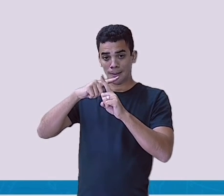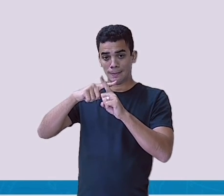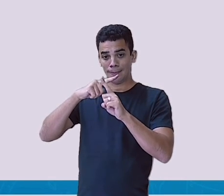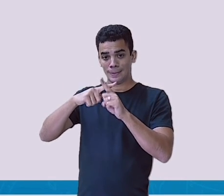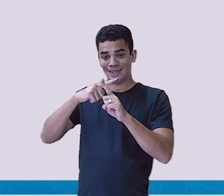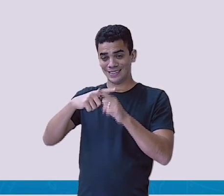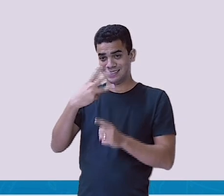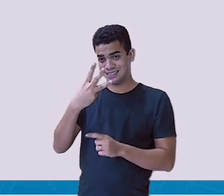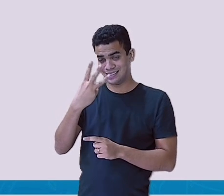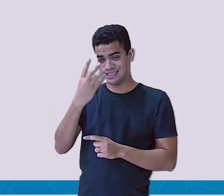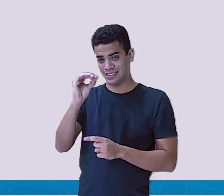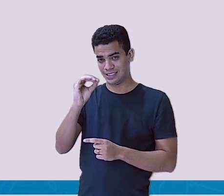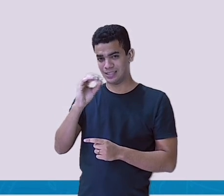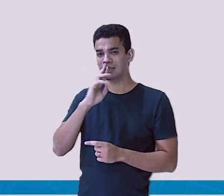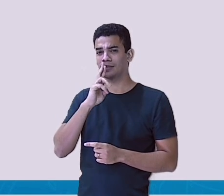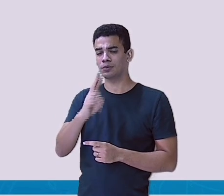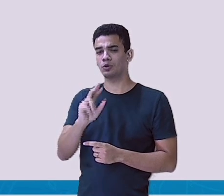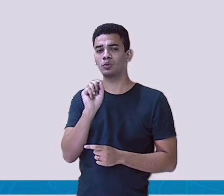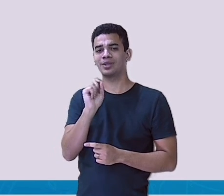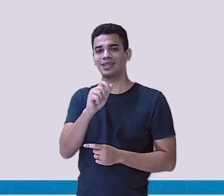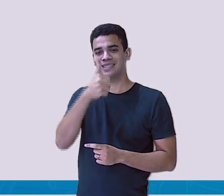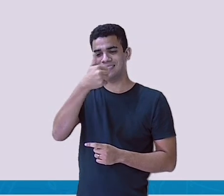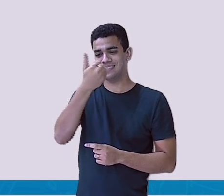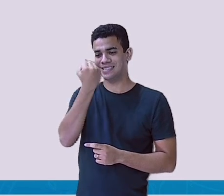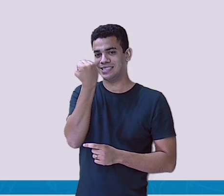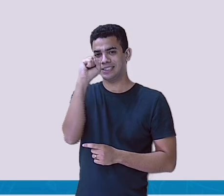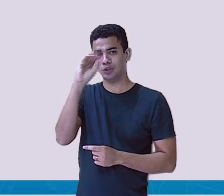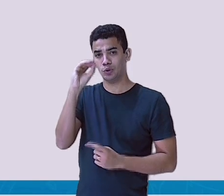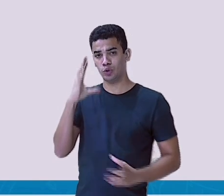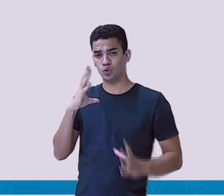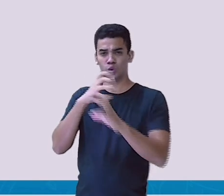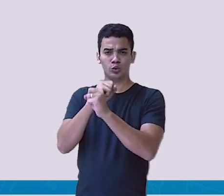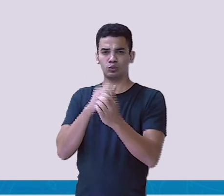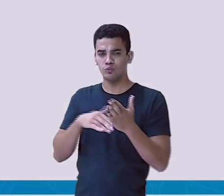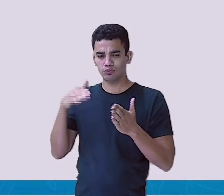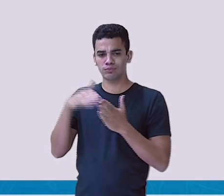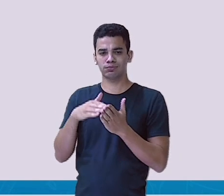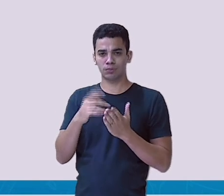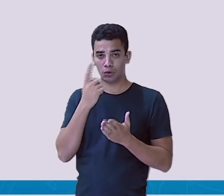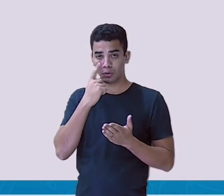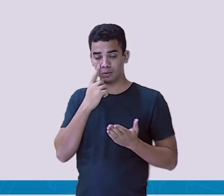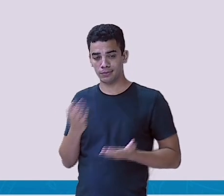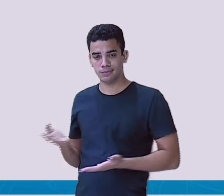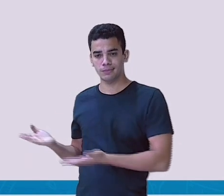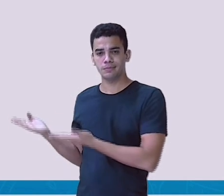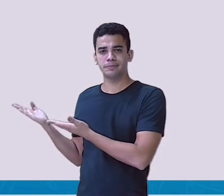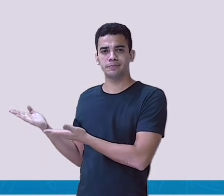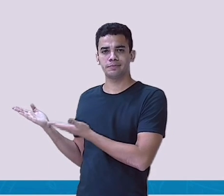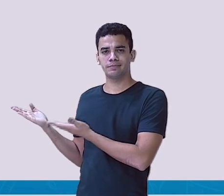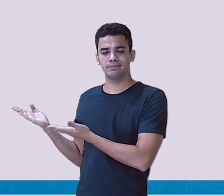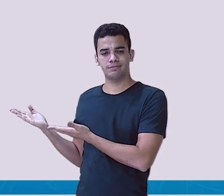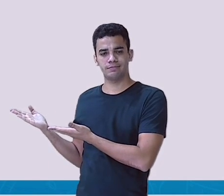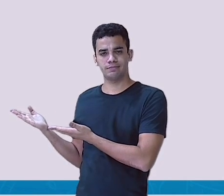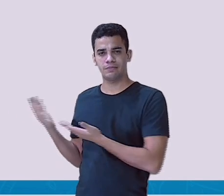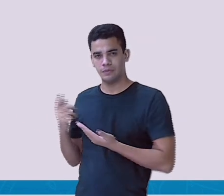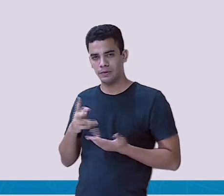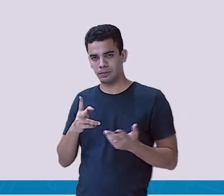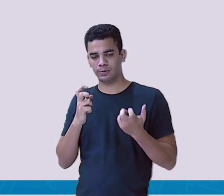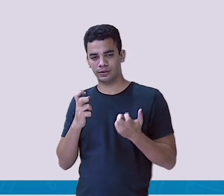2x mais 3x mais 30 é igual a 180.